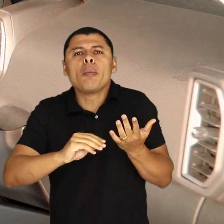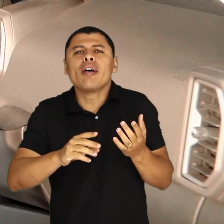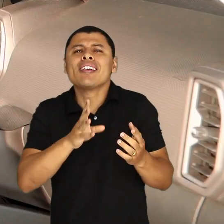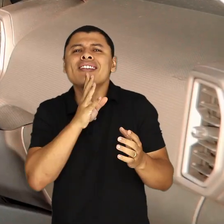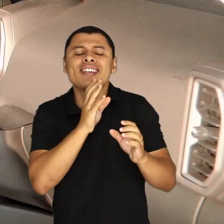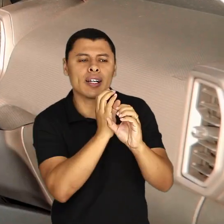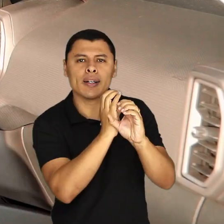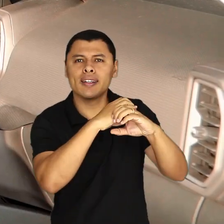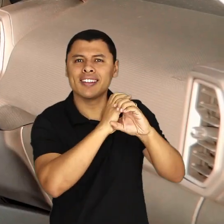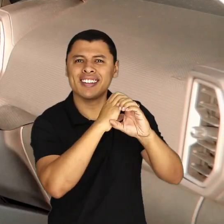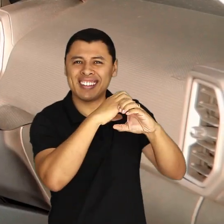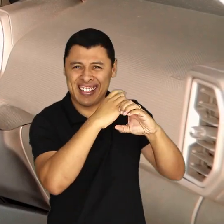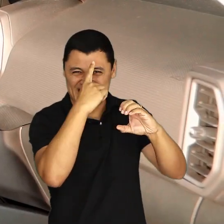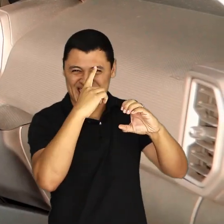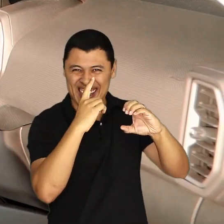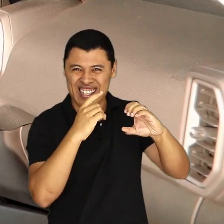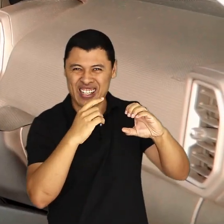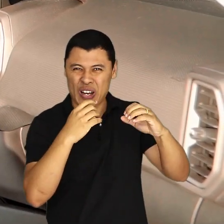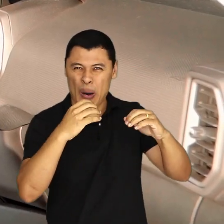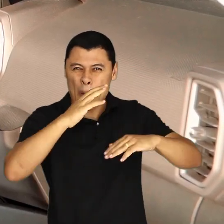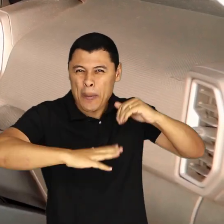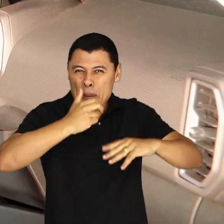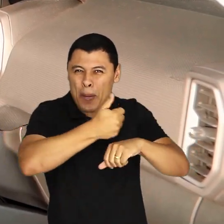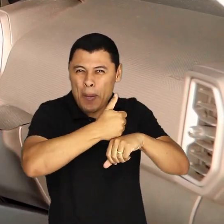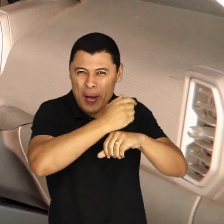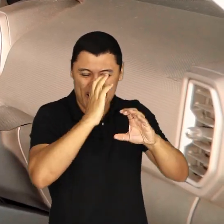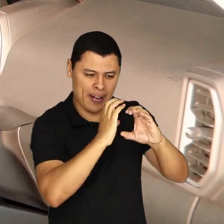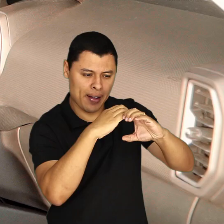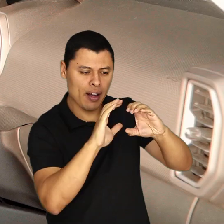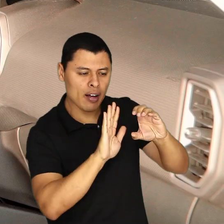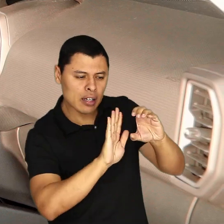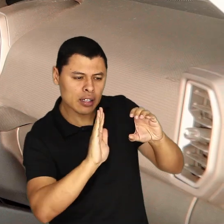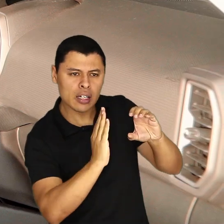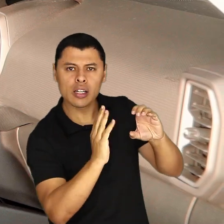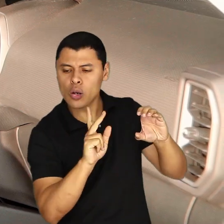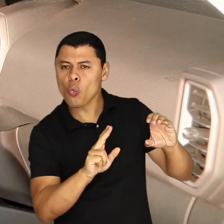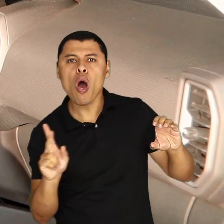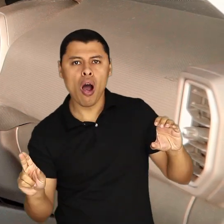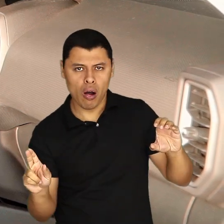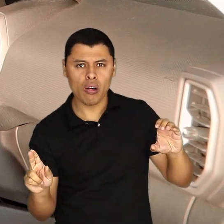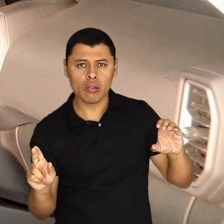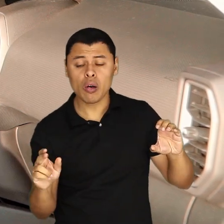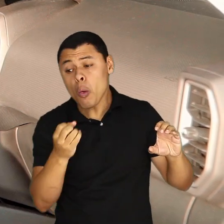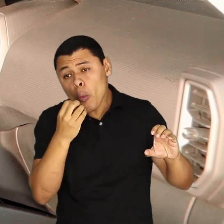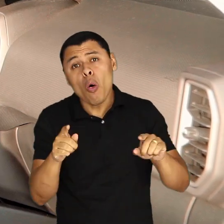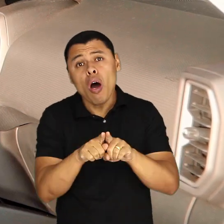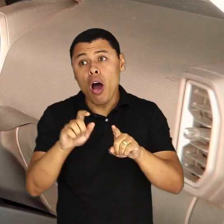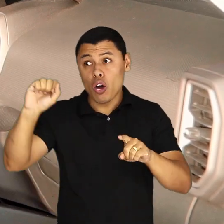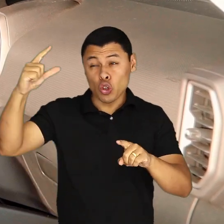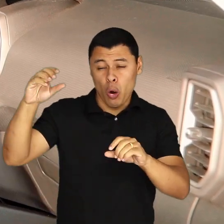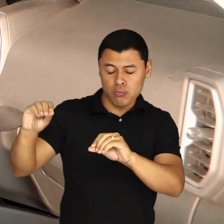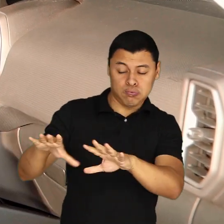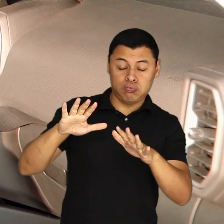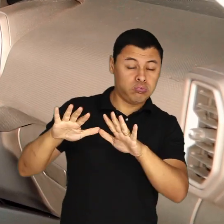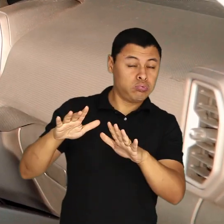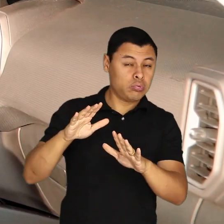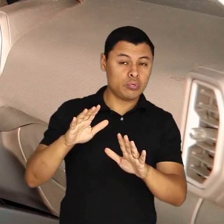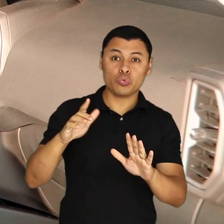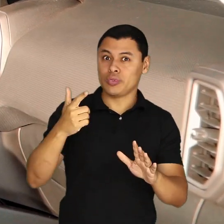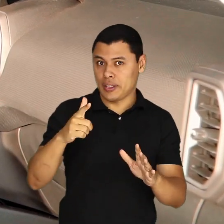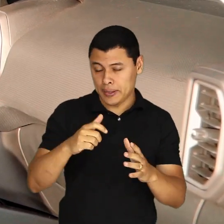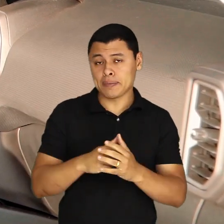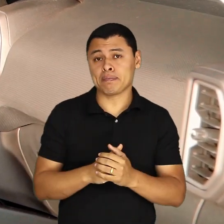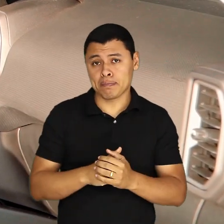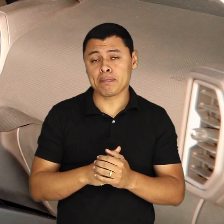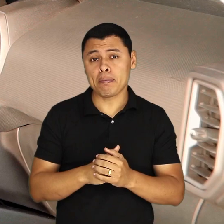fotográfica profissional. Ele também tem uma função de tirar reflexo, né? Muito importante para o off-road. E o que não é esse